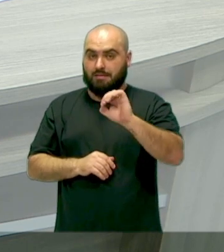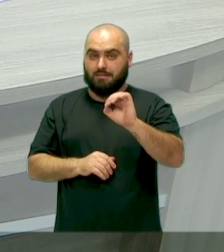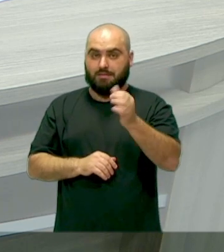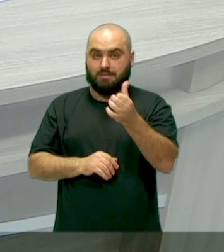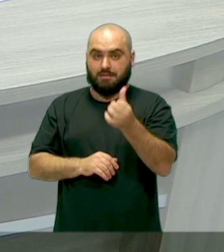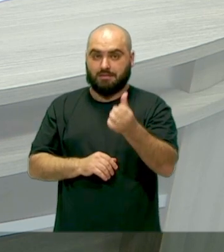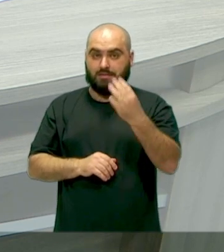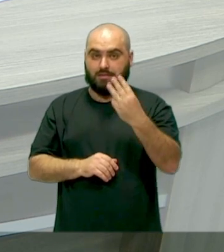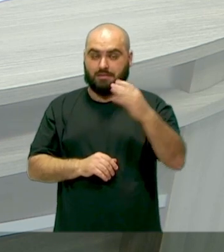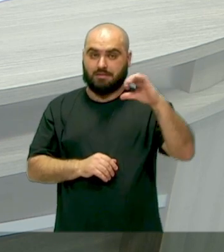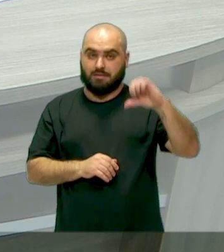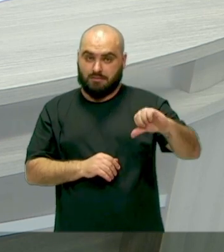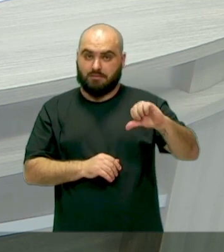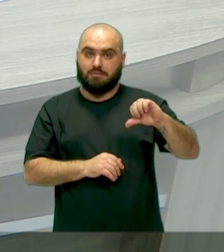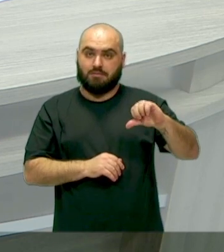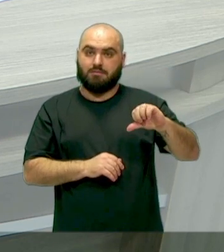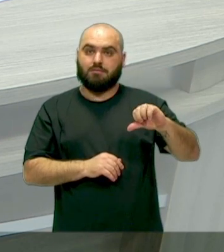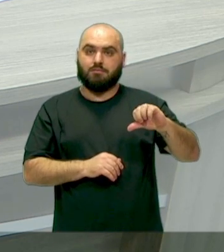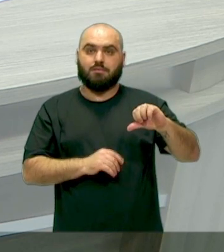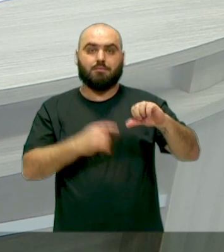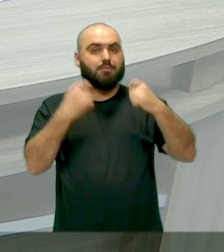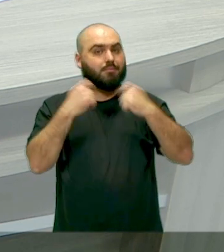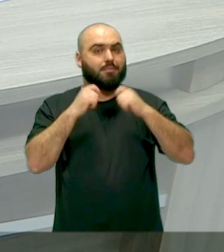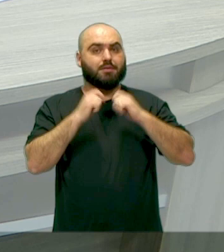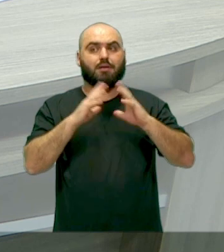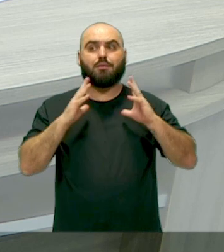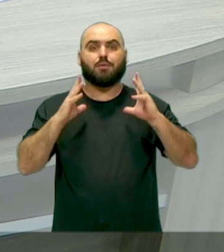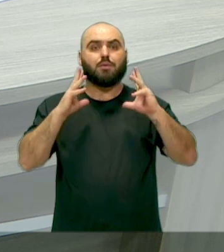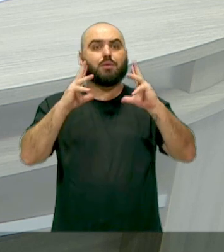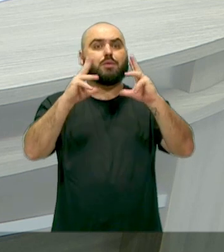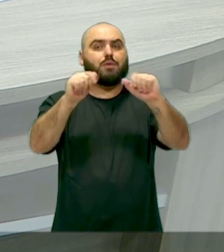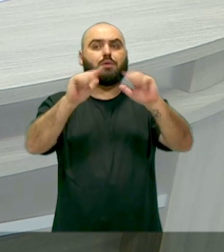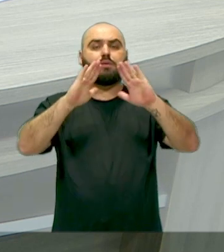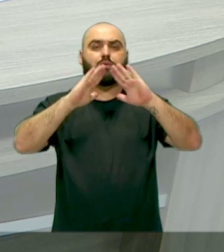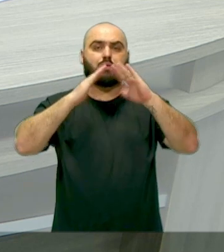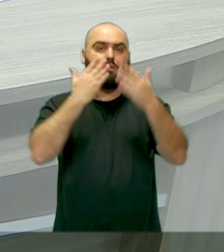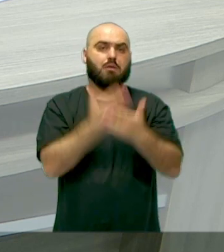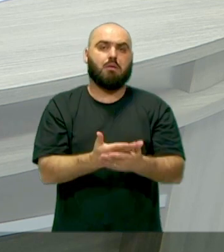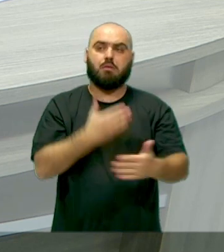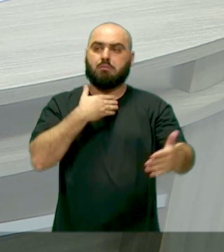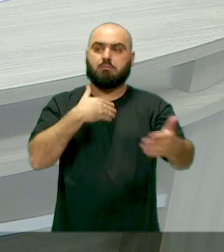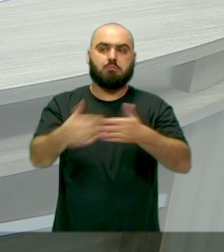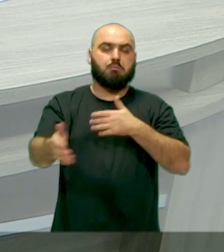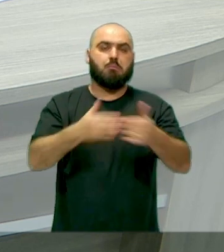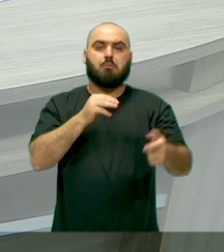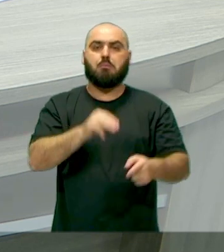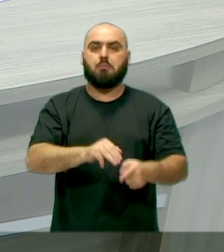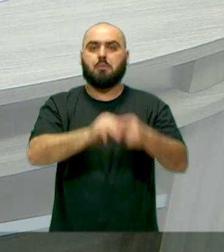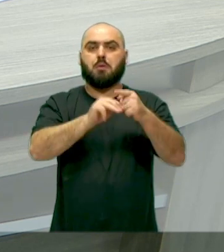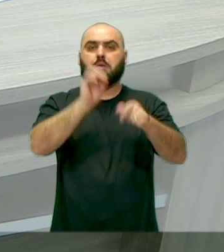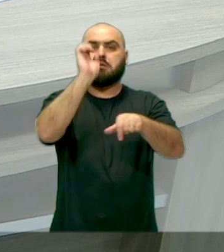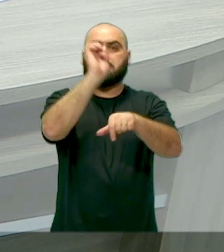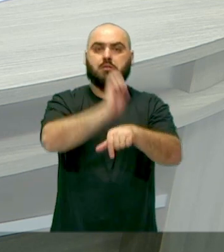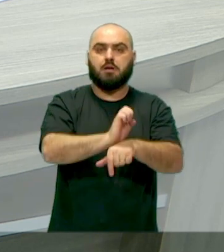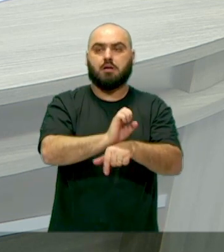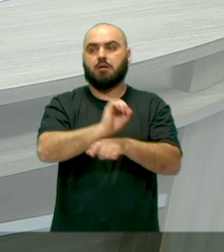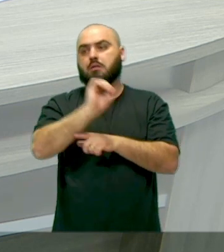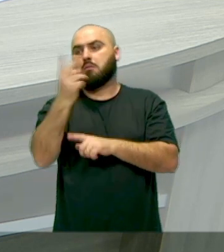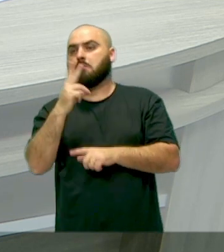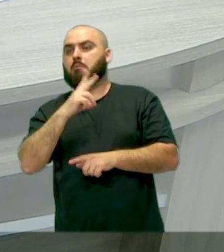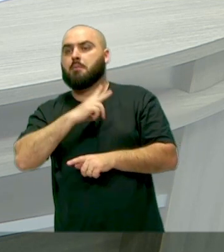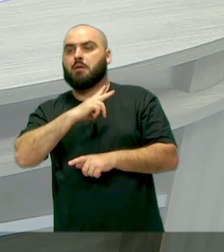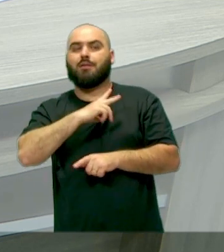10.639/03, que deveria estar em todas as escolas independentes de município, estado ou